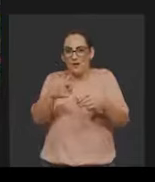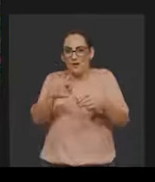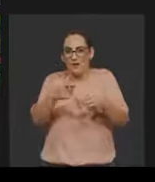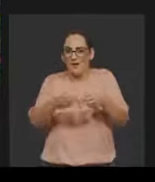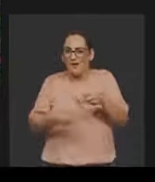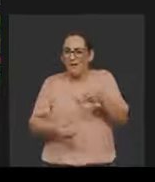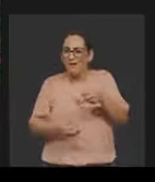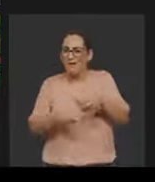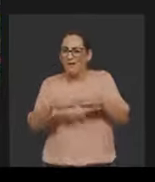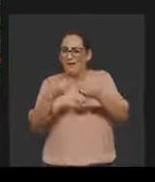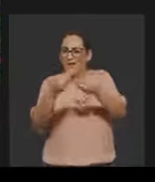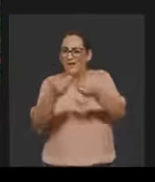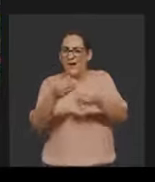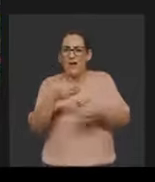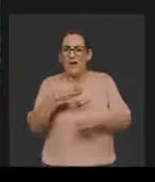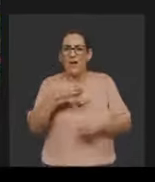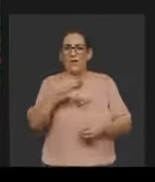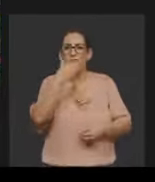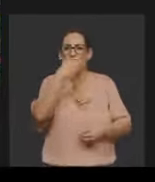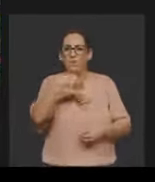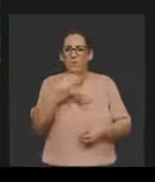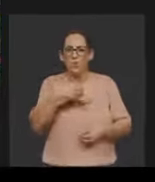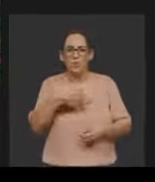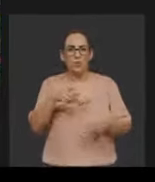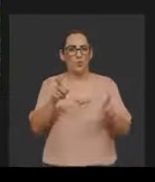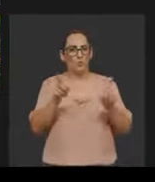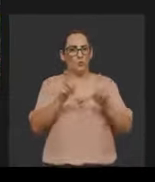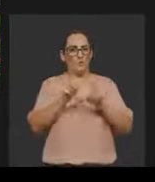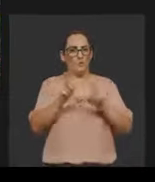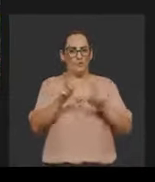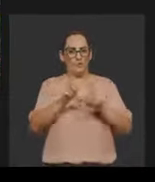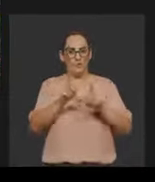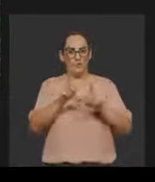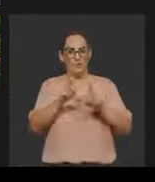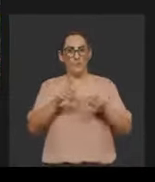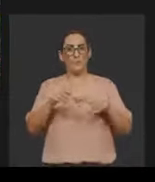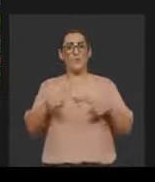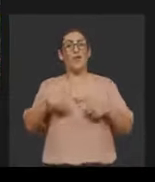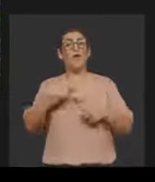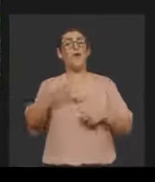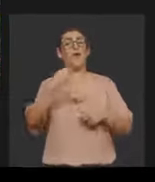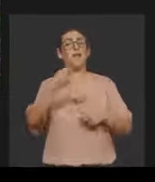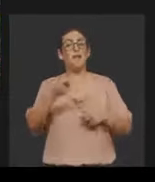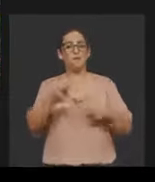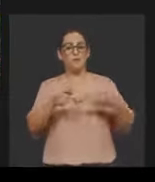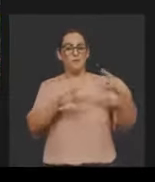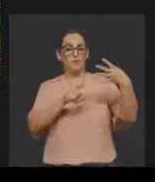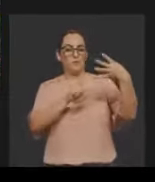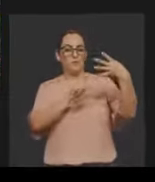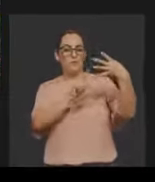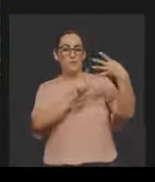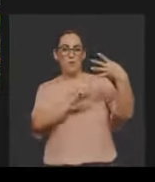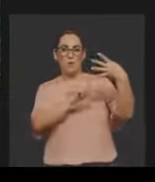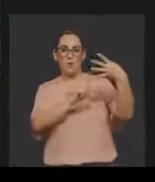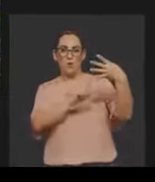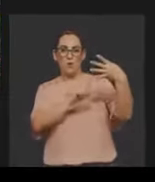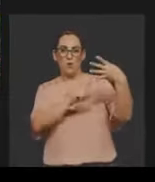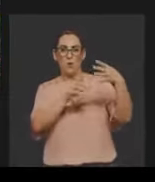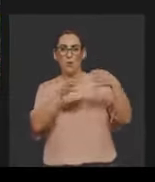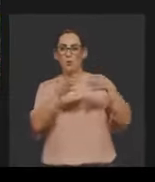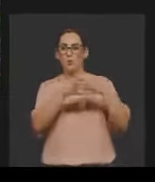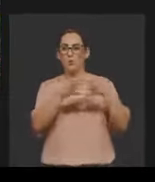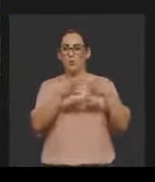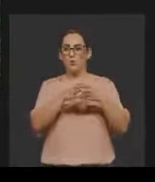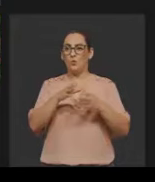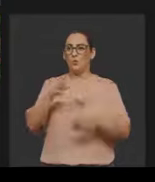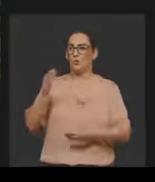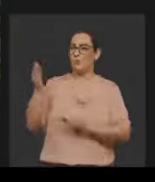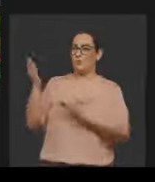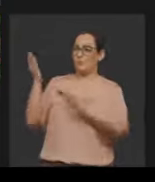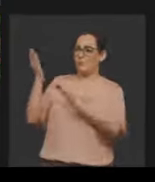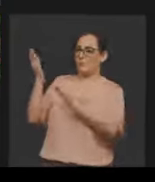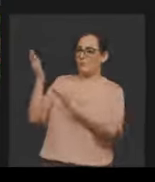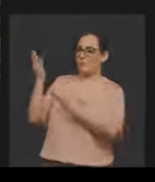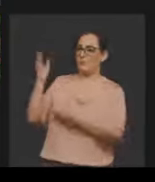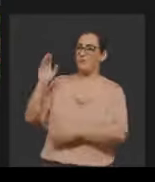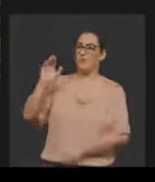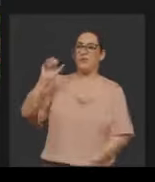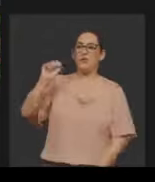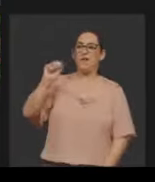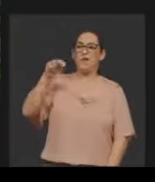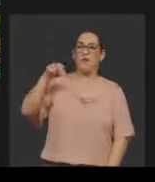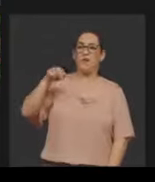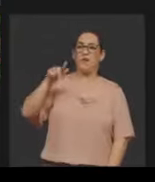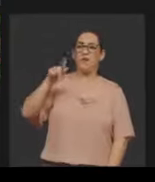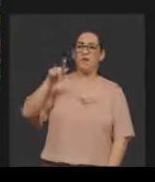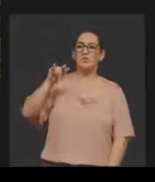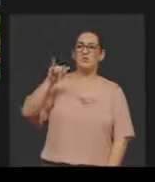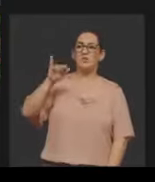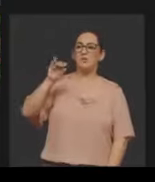O fruto e a flor, onde nós vamos ter as angiospermas, que são essas plantas que nós vamos ver